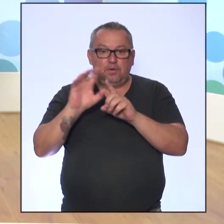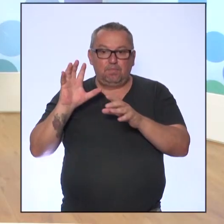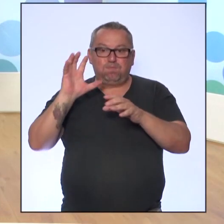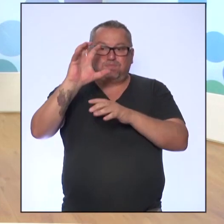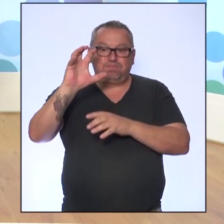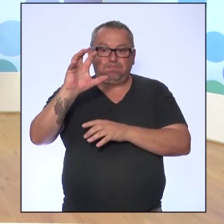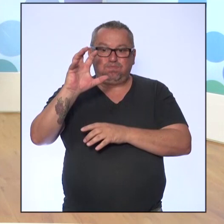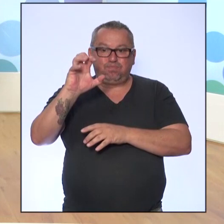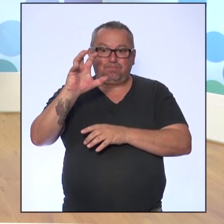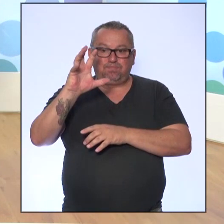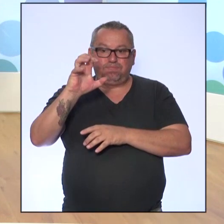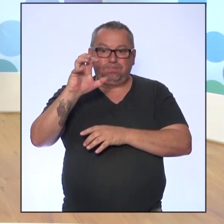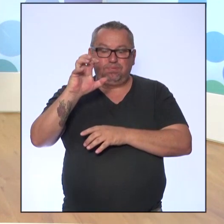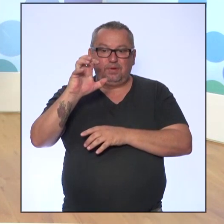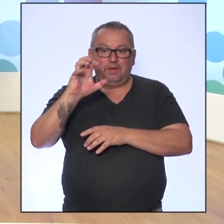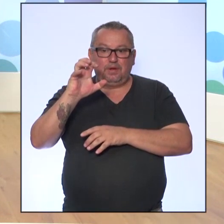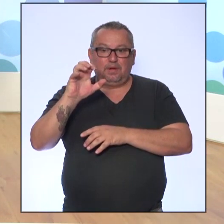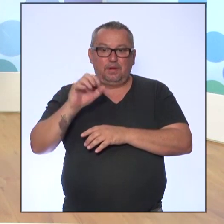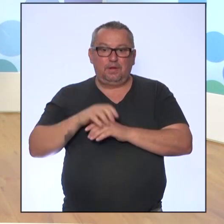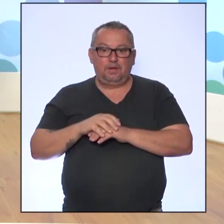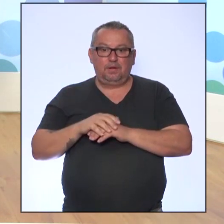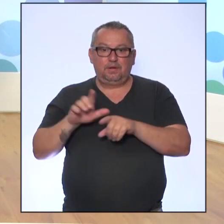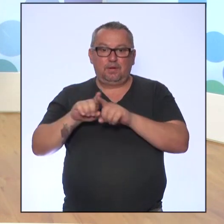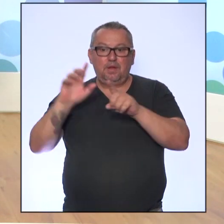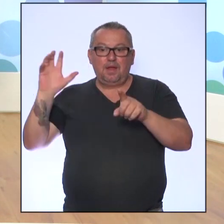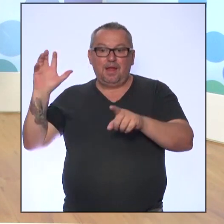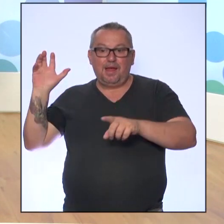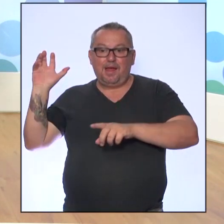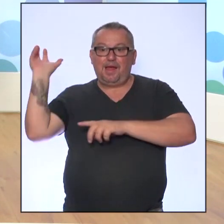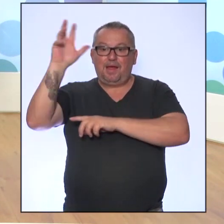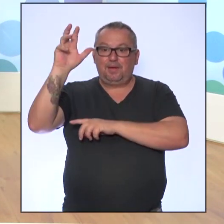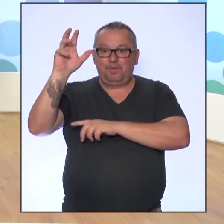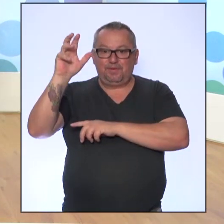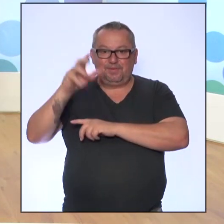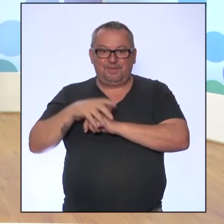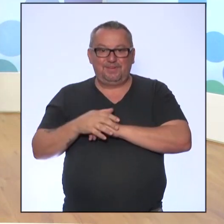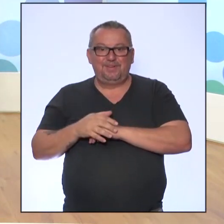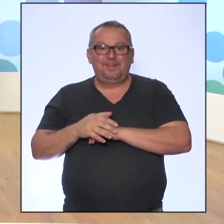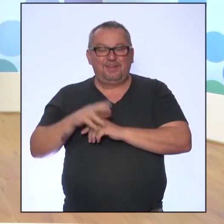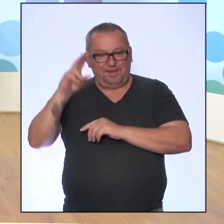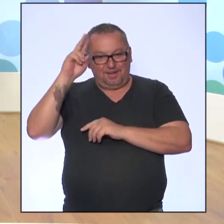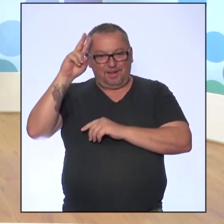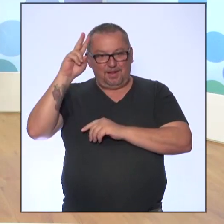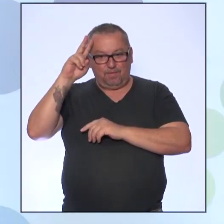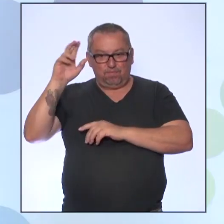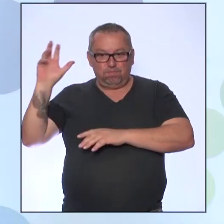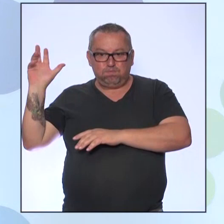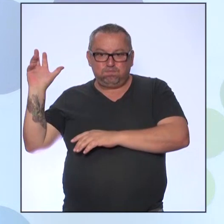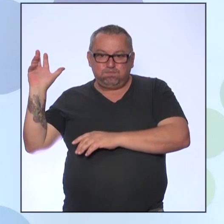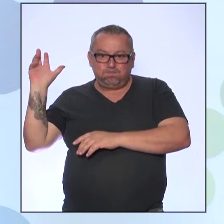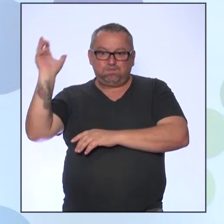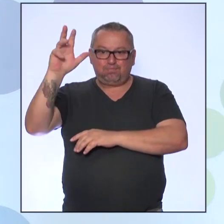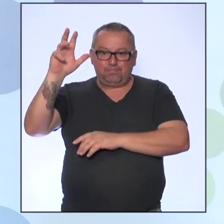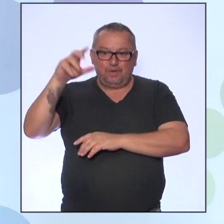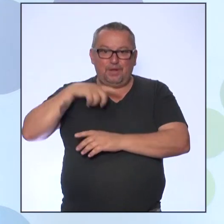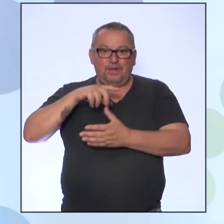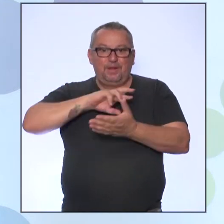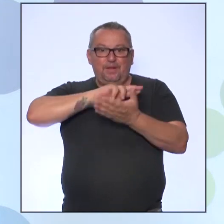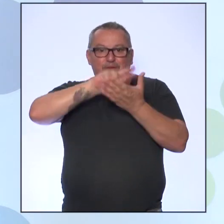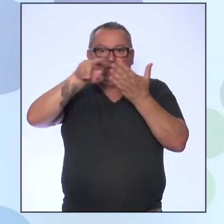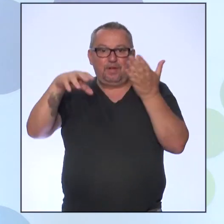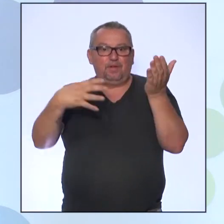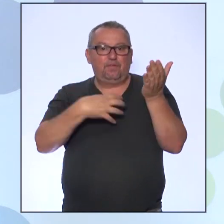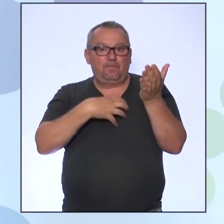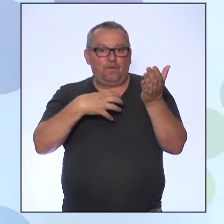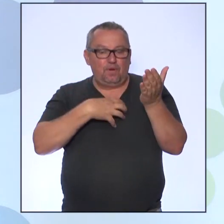empunhadura. E esqueceu. E o arremesso? E o arremesso, isso mesmo. Lembrando que o arremesso ele tem diferentes